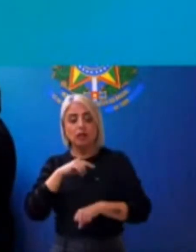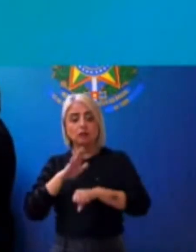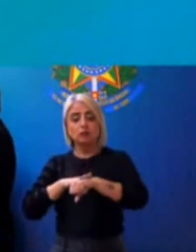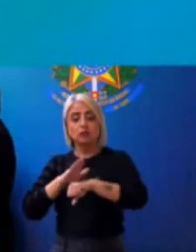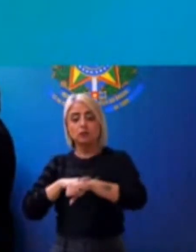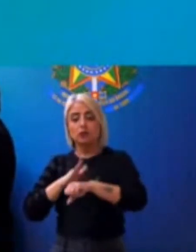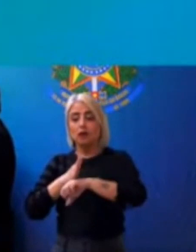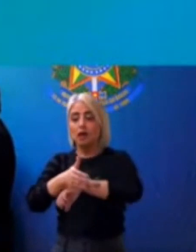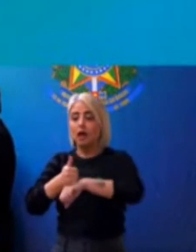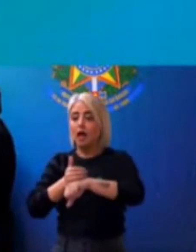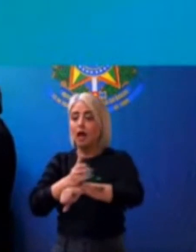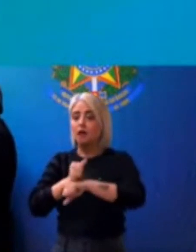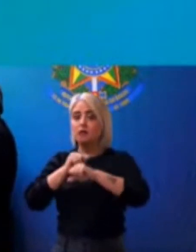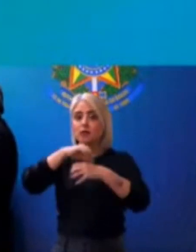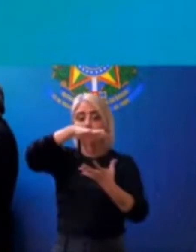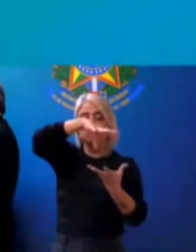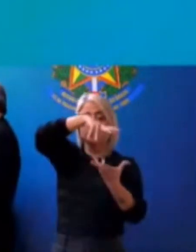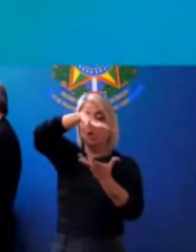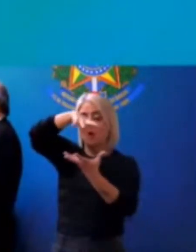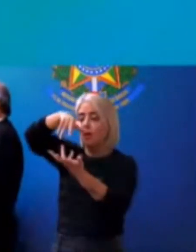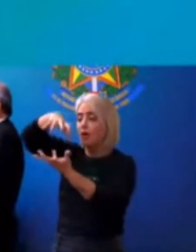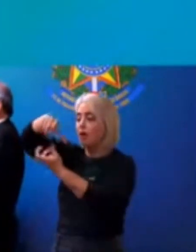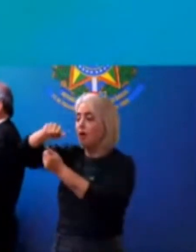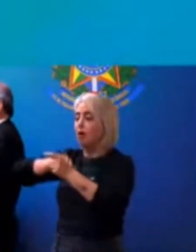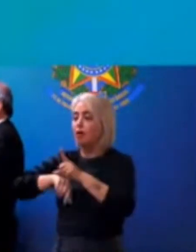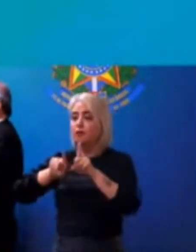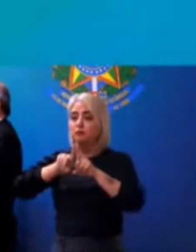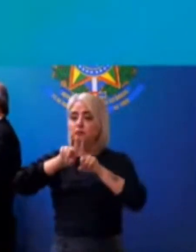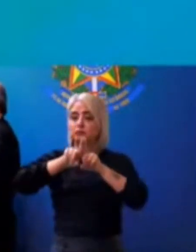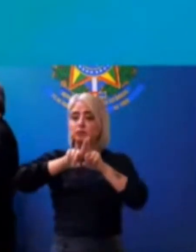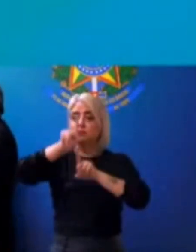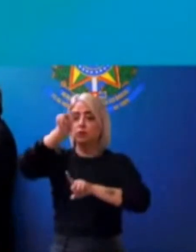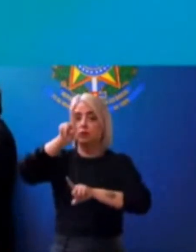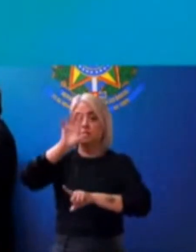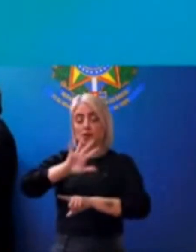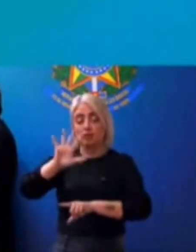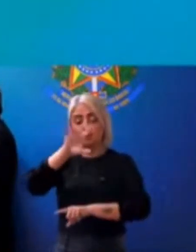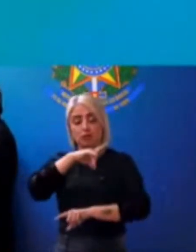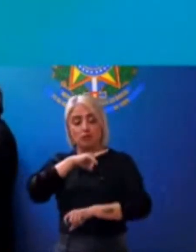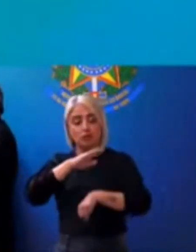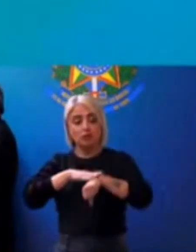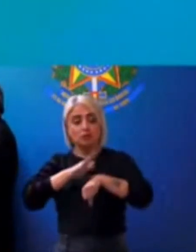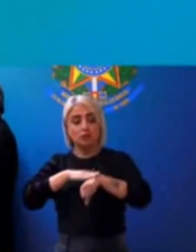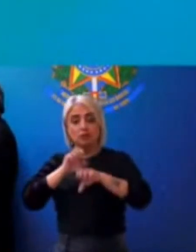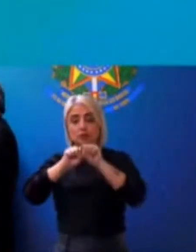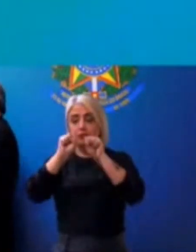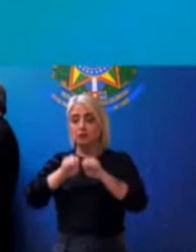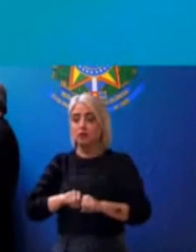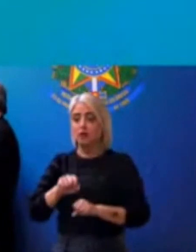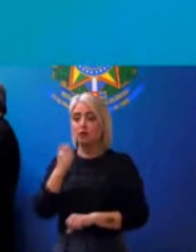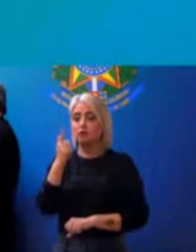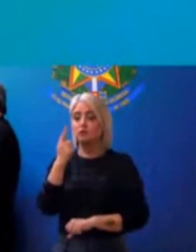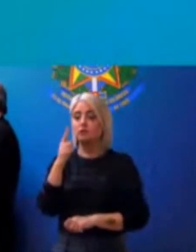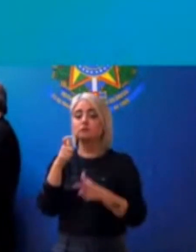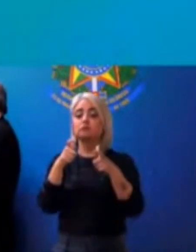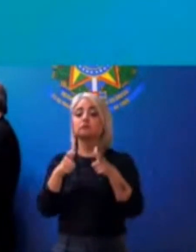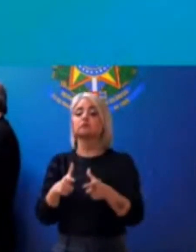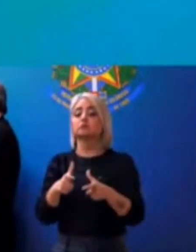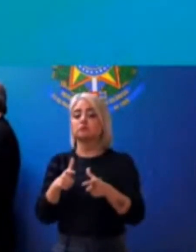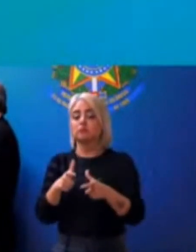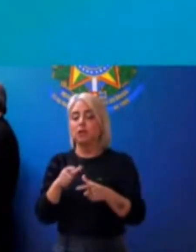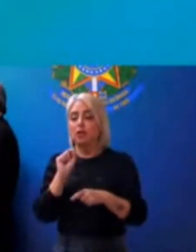ter autonomia no acesso aos Passos por meio de veículos lançadores nacionais e ter autonomia do sistema de gel posicionamento